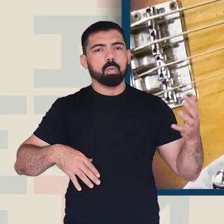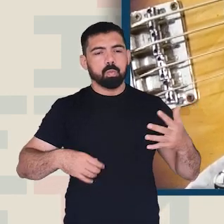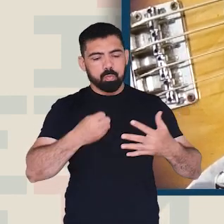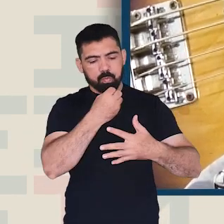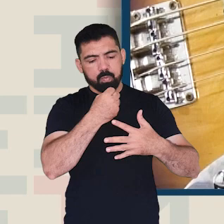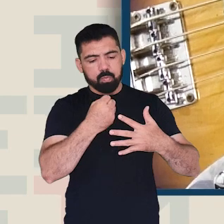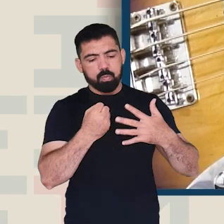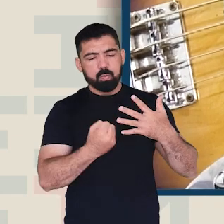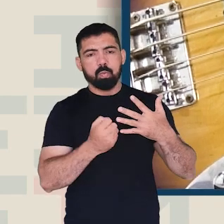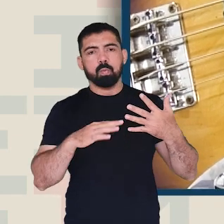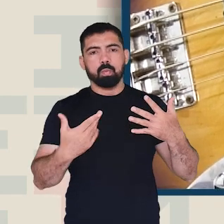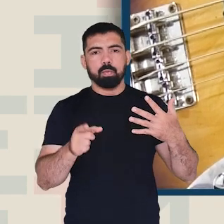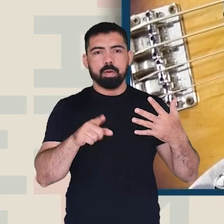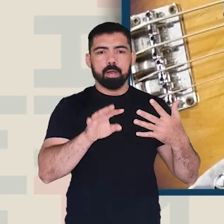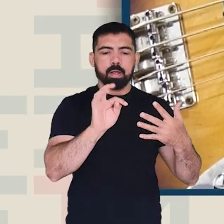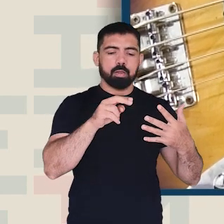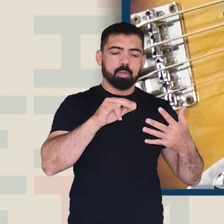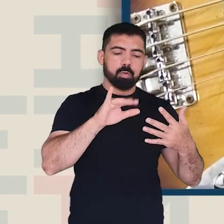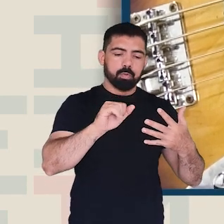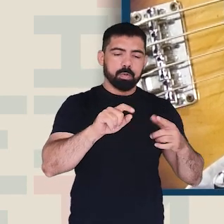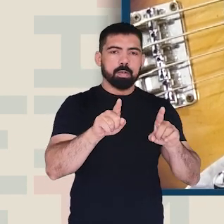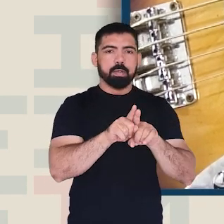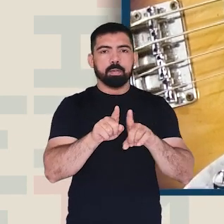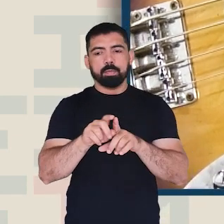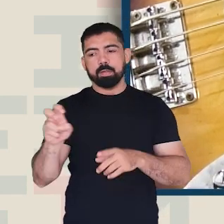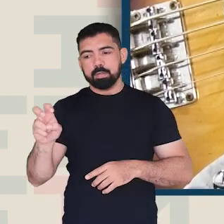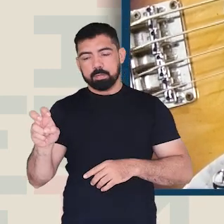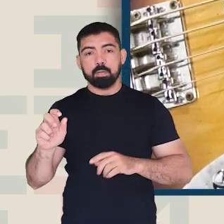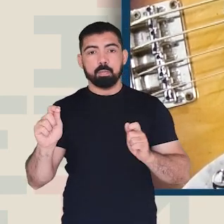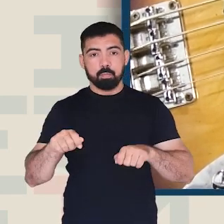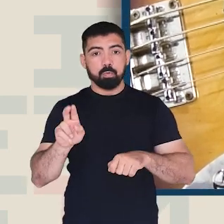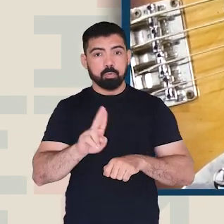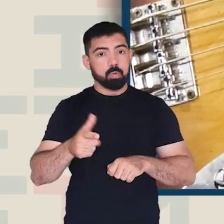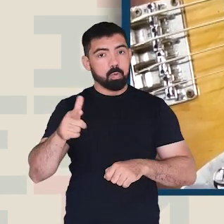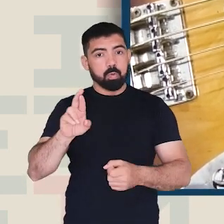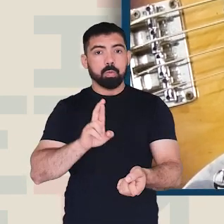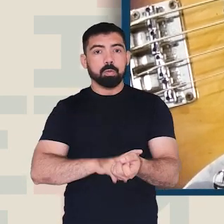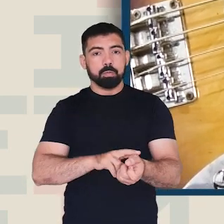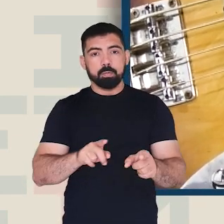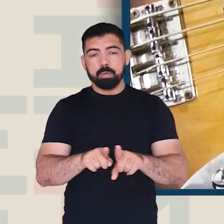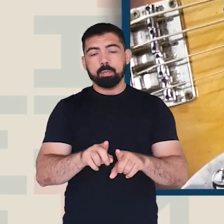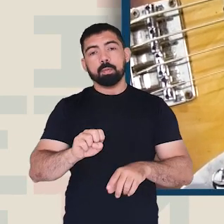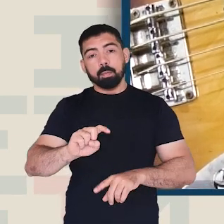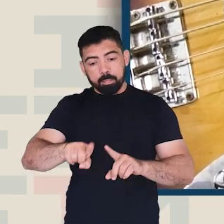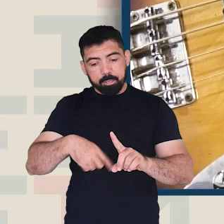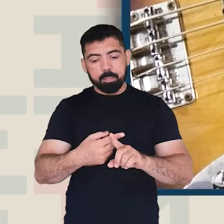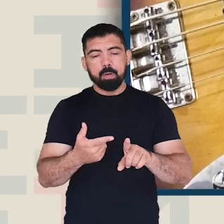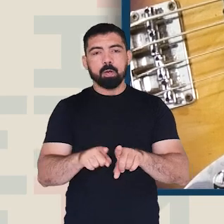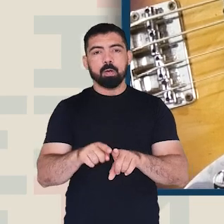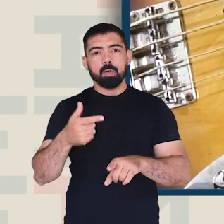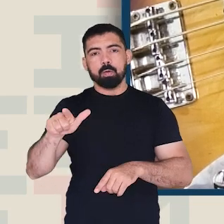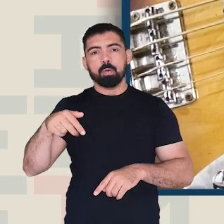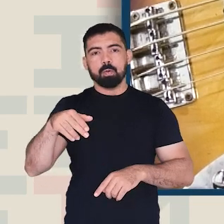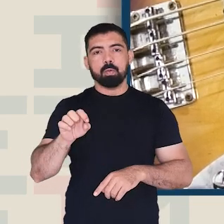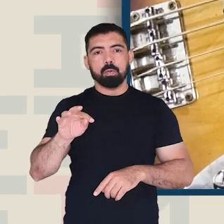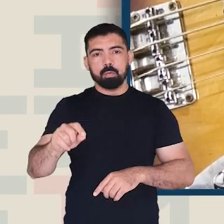quinta. Eu posso fazer outros ritmos para samba, para o baixo, e posso fazer outras notas.